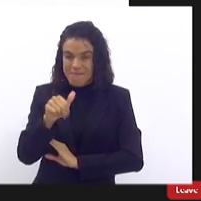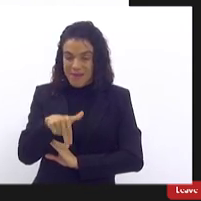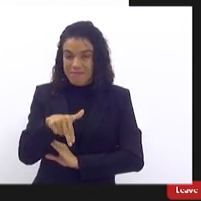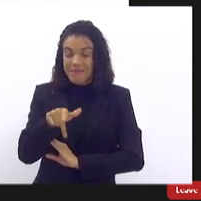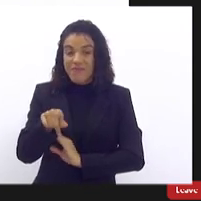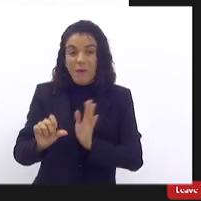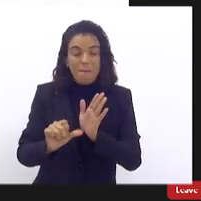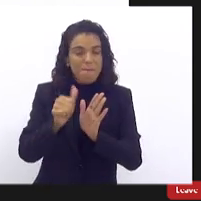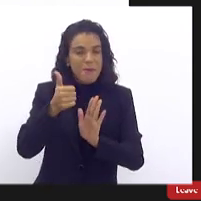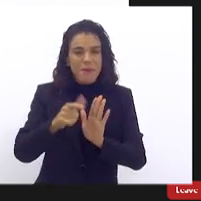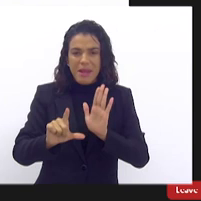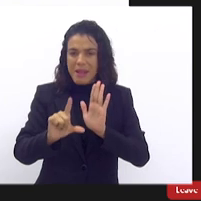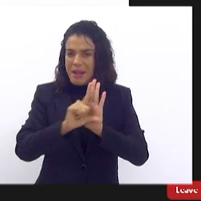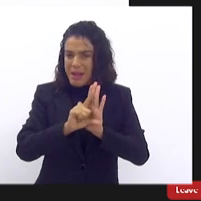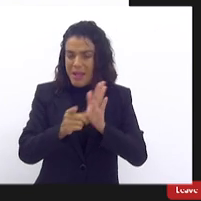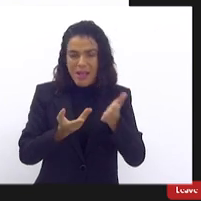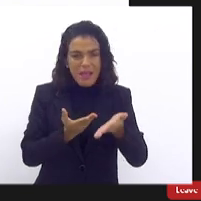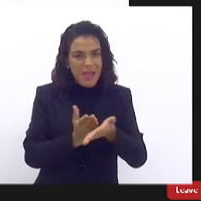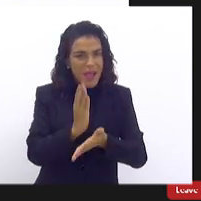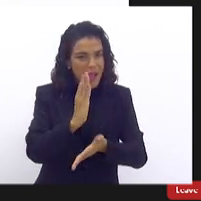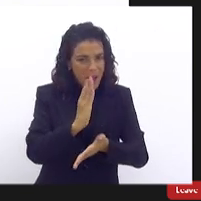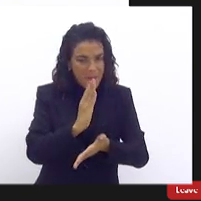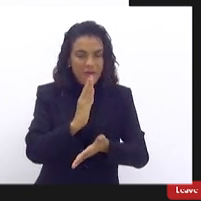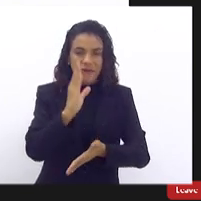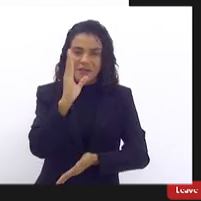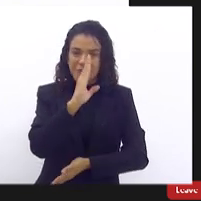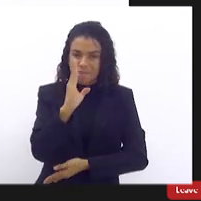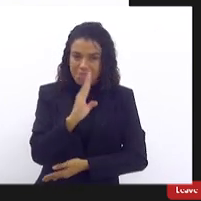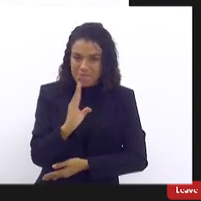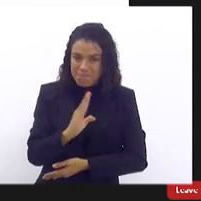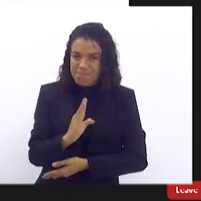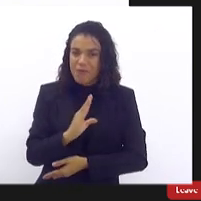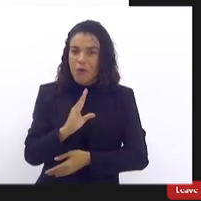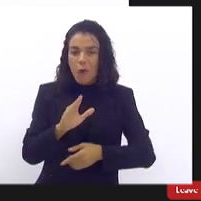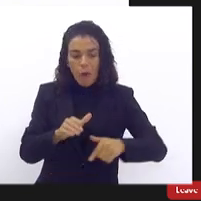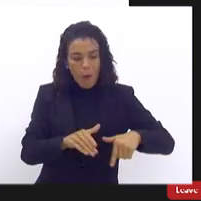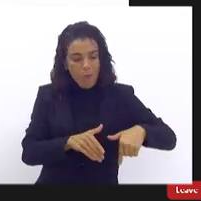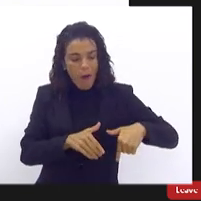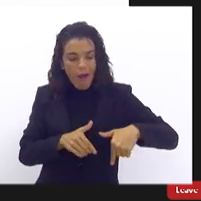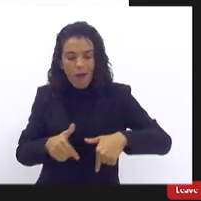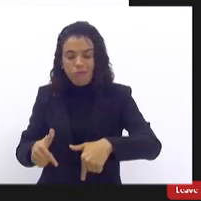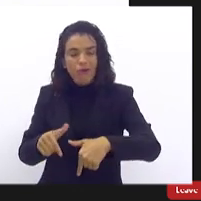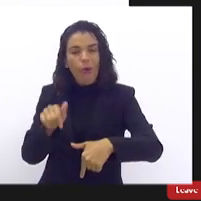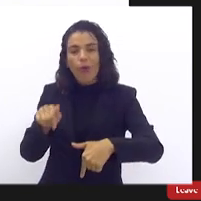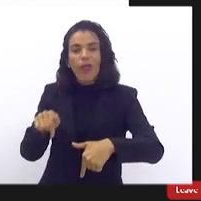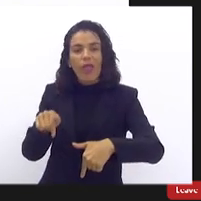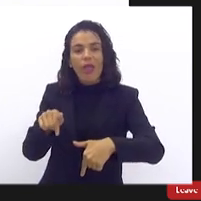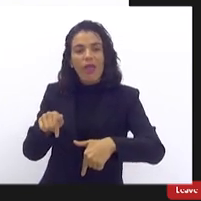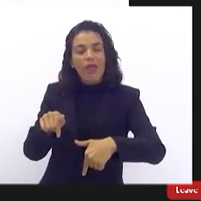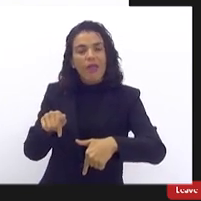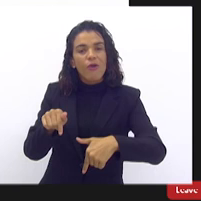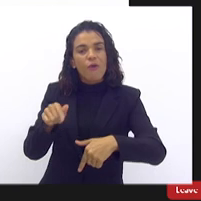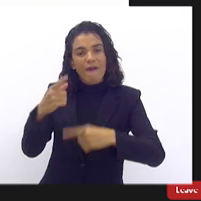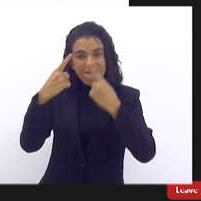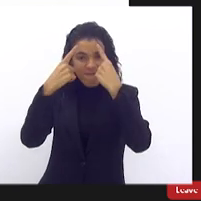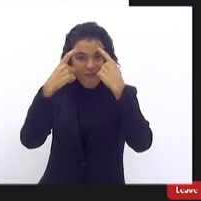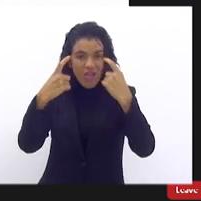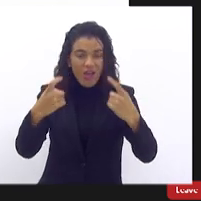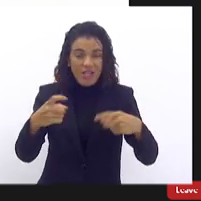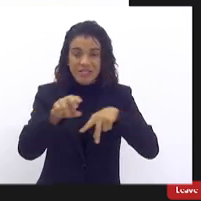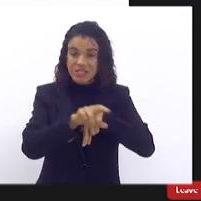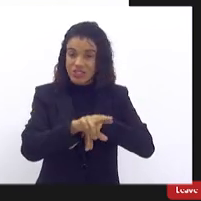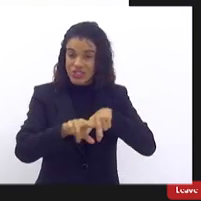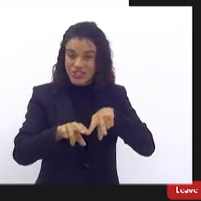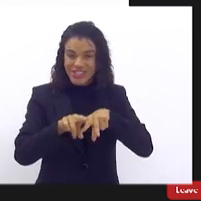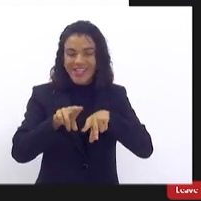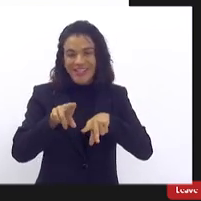Foi a primeira lei que foi aprovada como reação a um episódio público de violência de gênero,